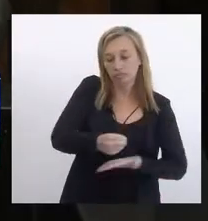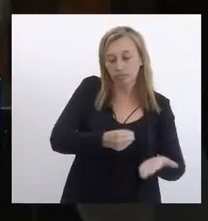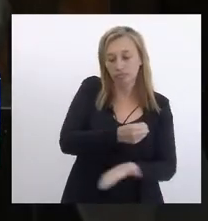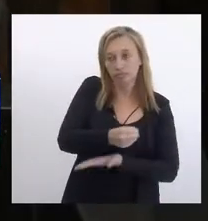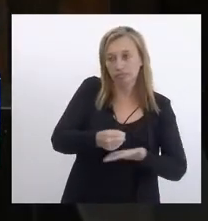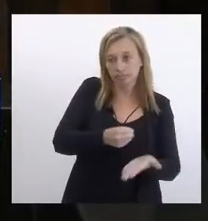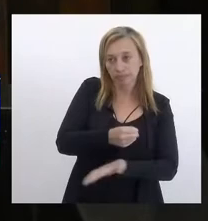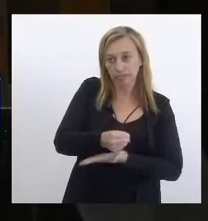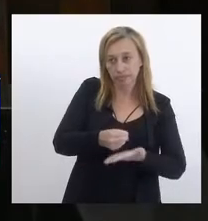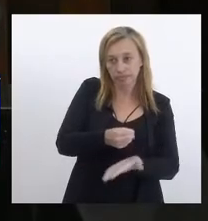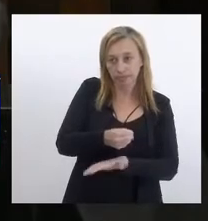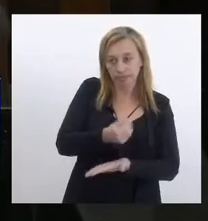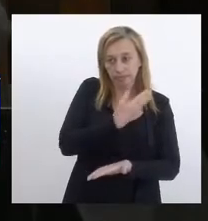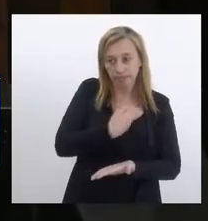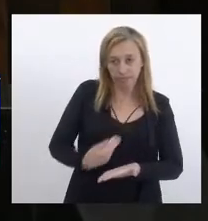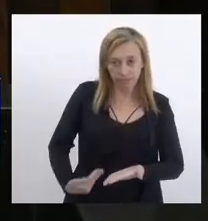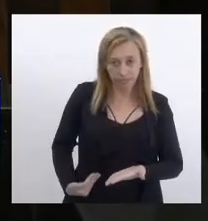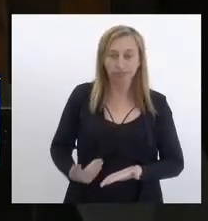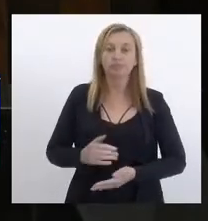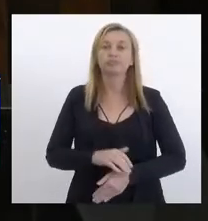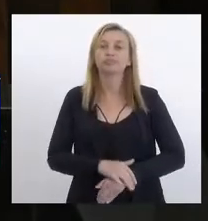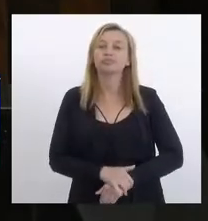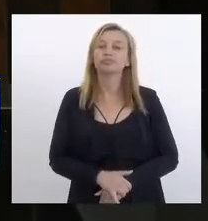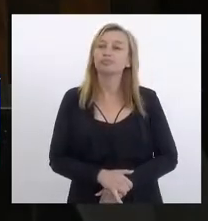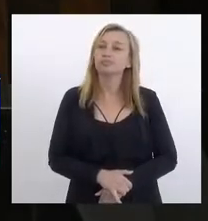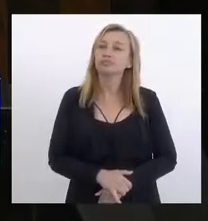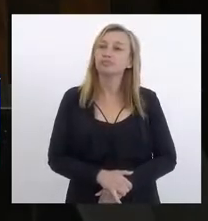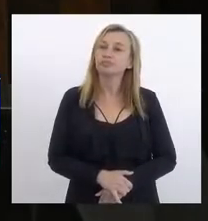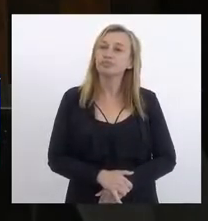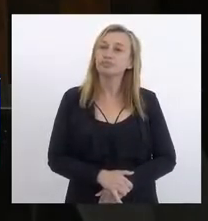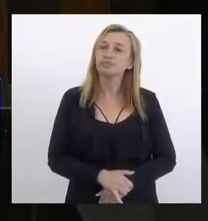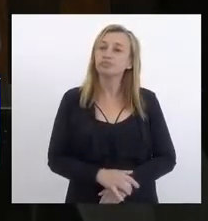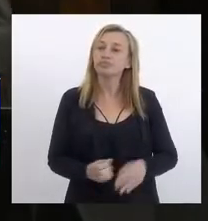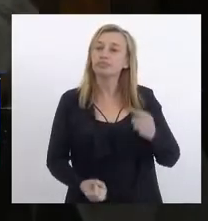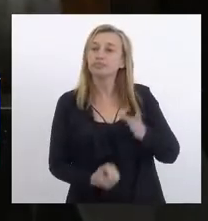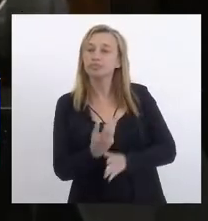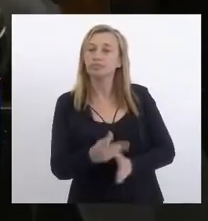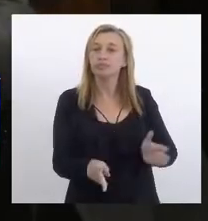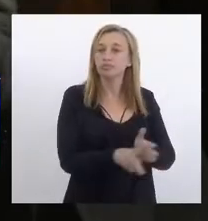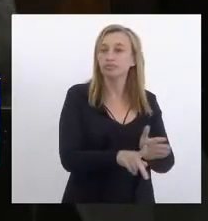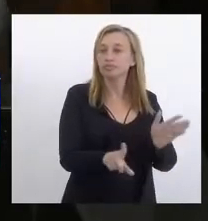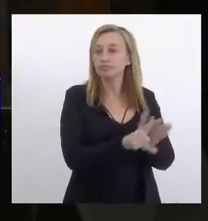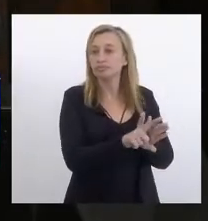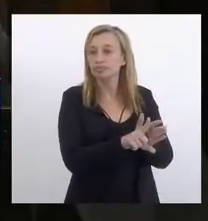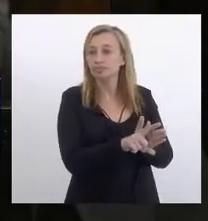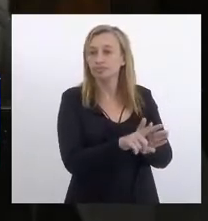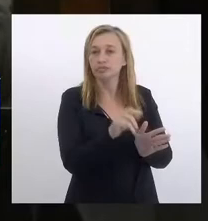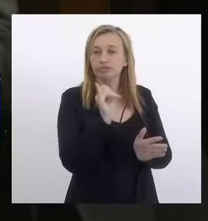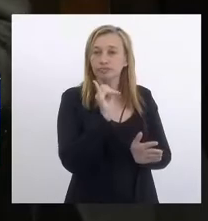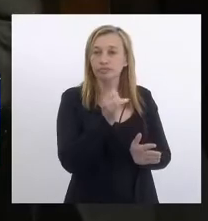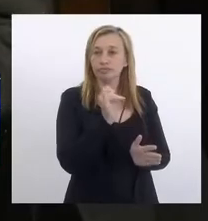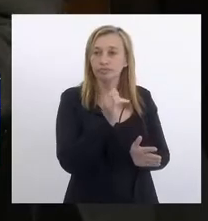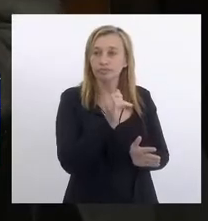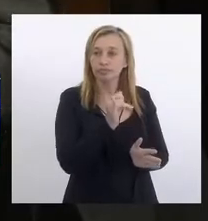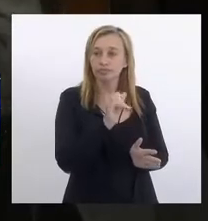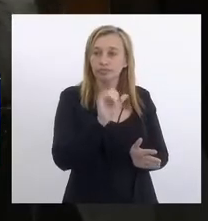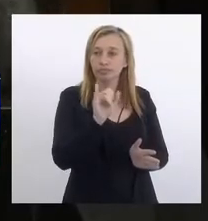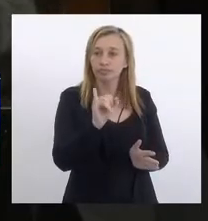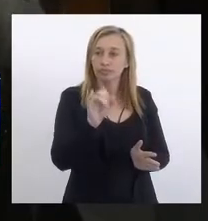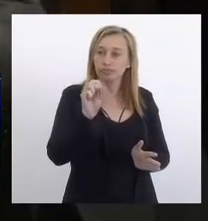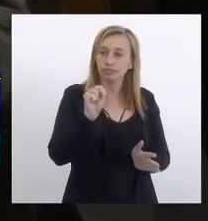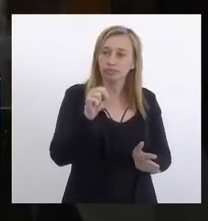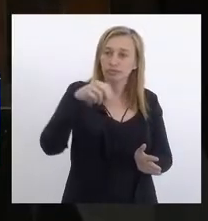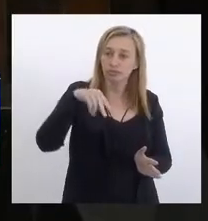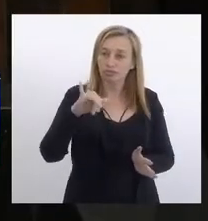governo, recebe, e que é da base do governo, faz um projeto de lei pregando a isonomia, e essa